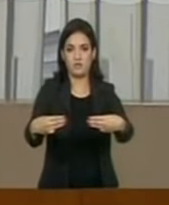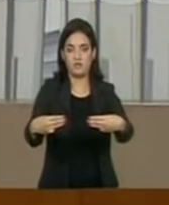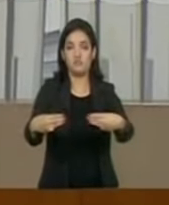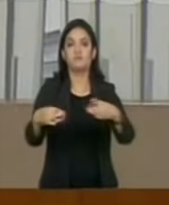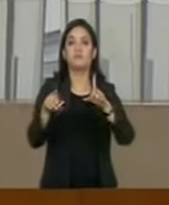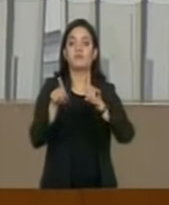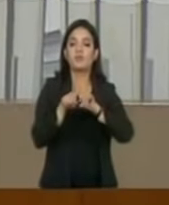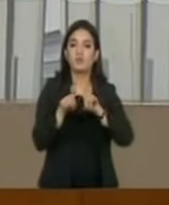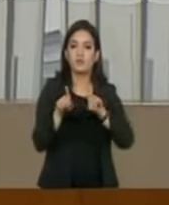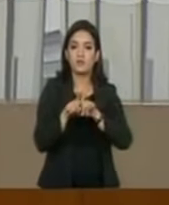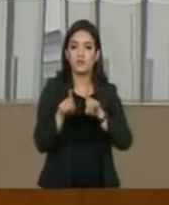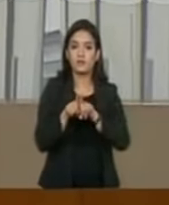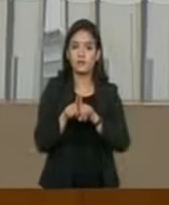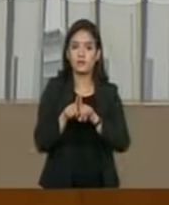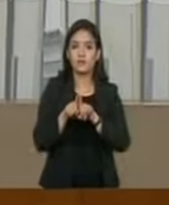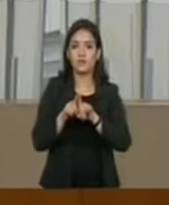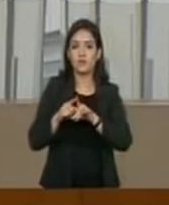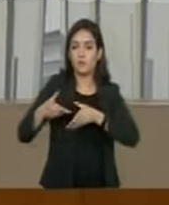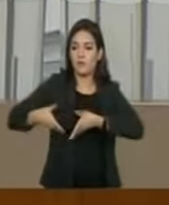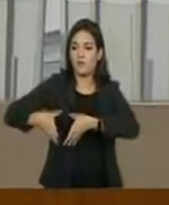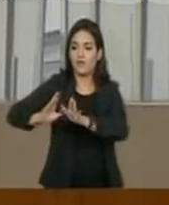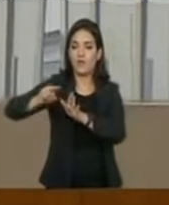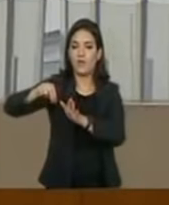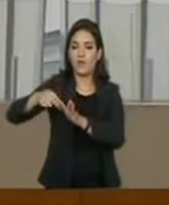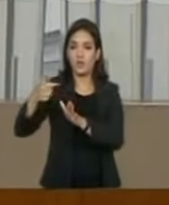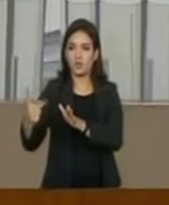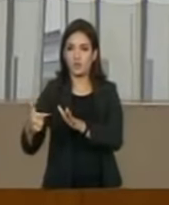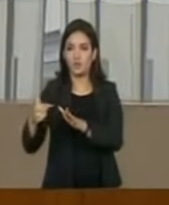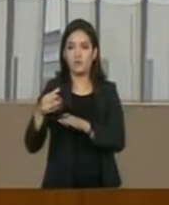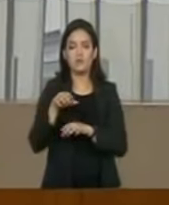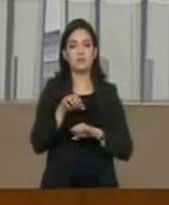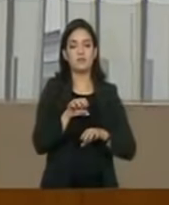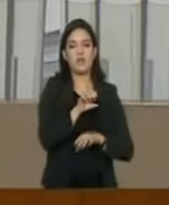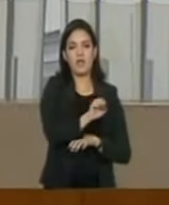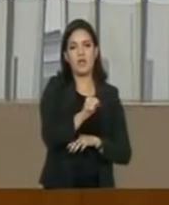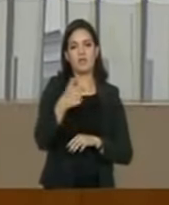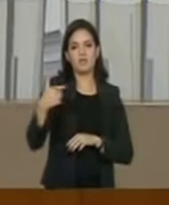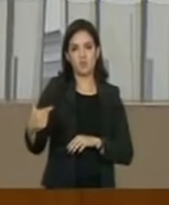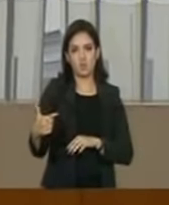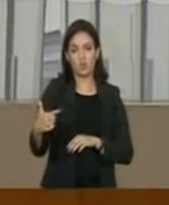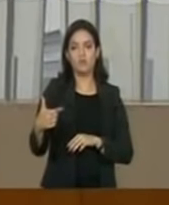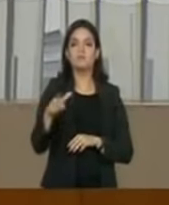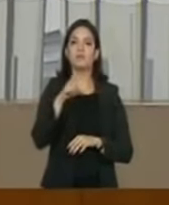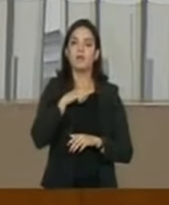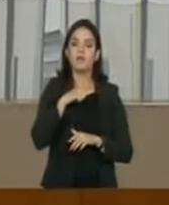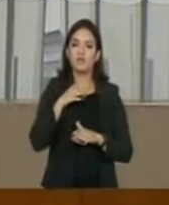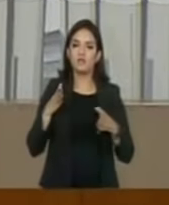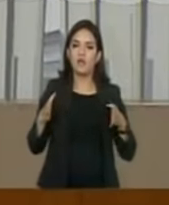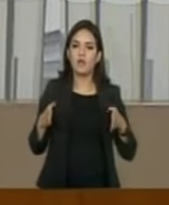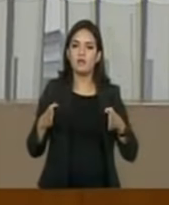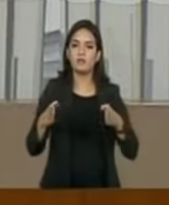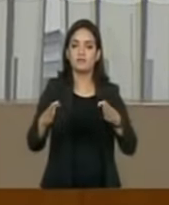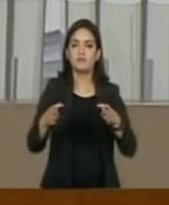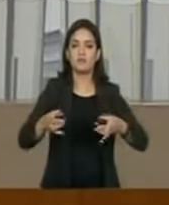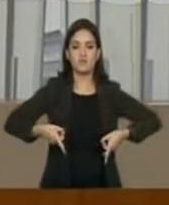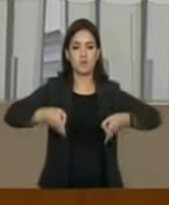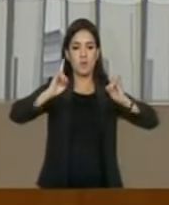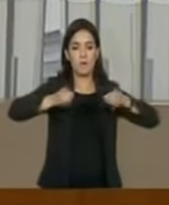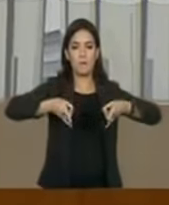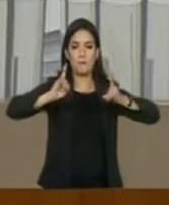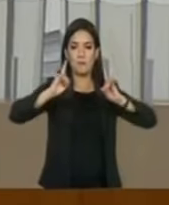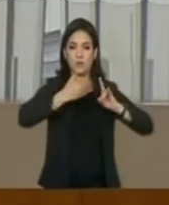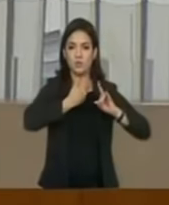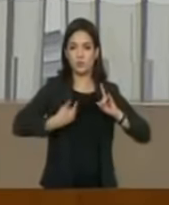as vias n2 e s2 que dão acesso aos prédios públicos da